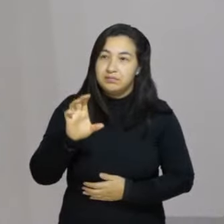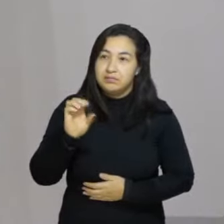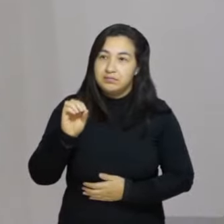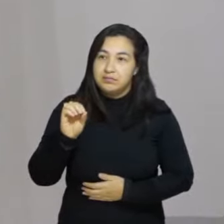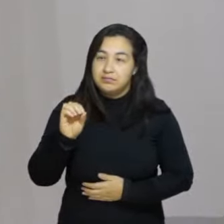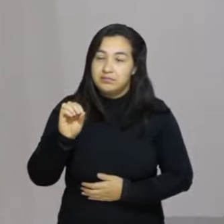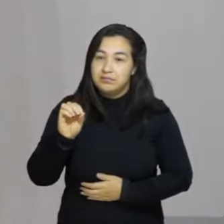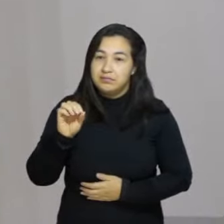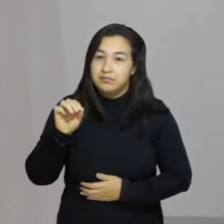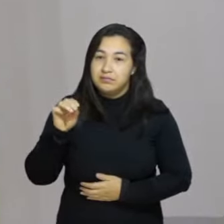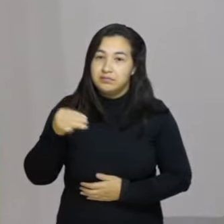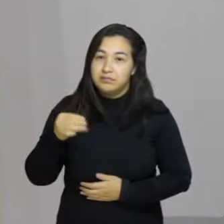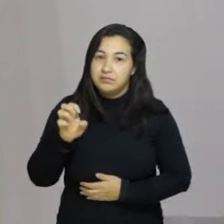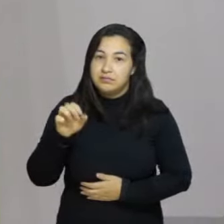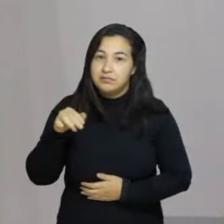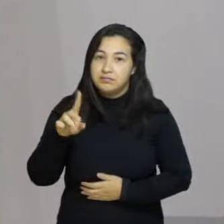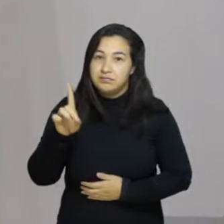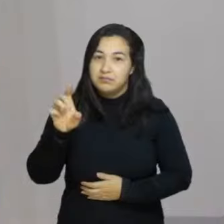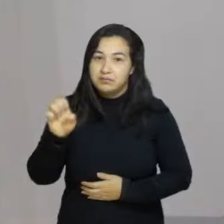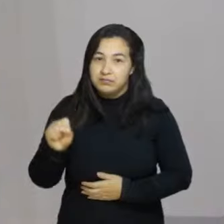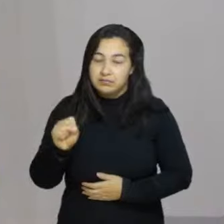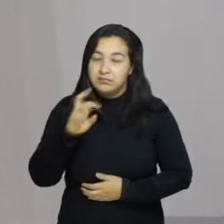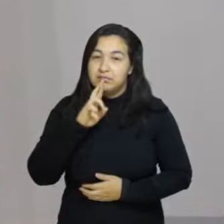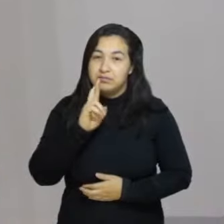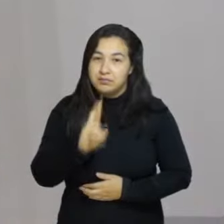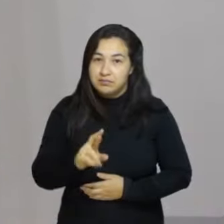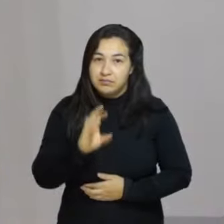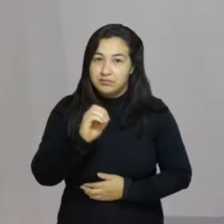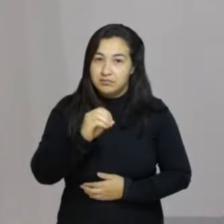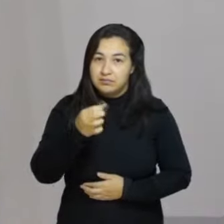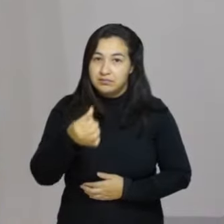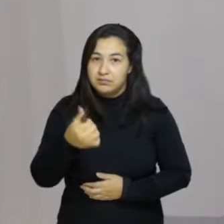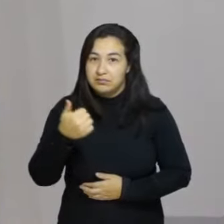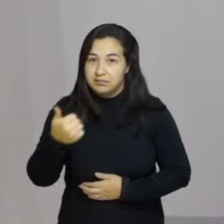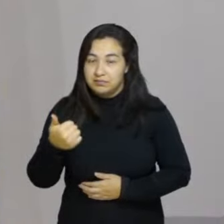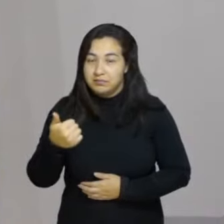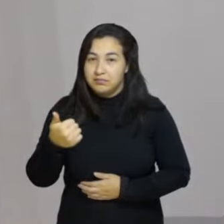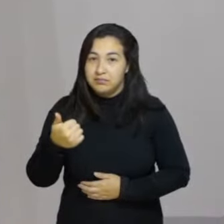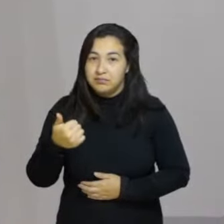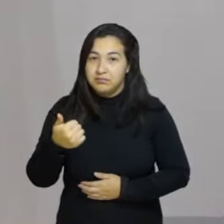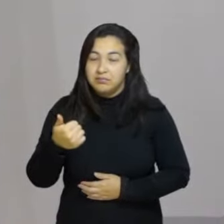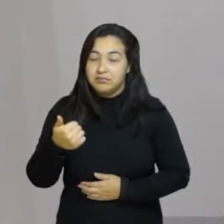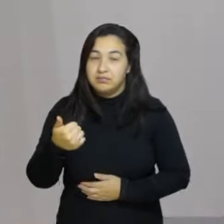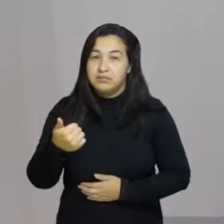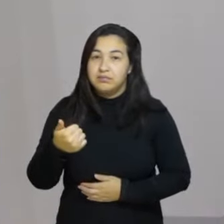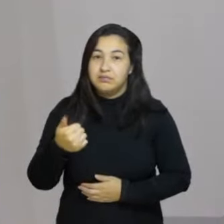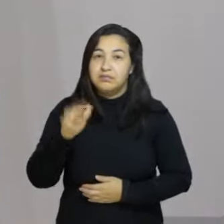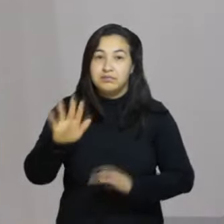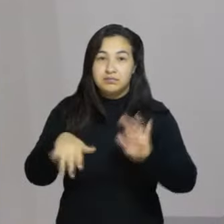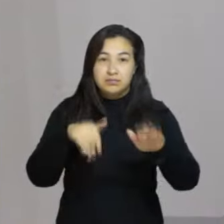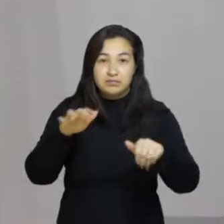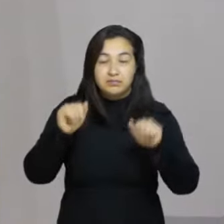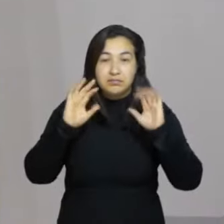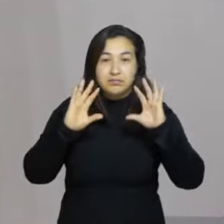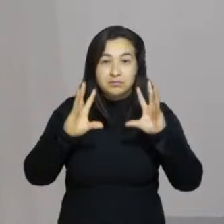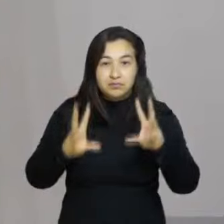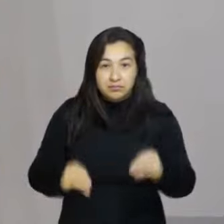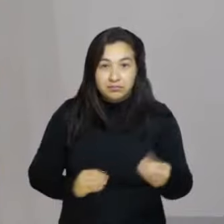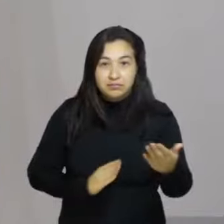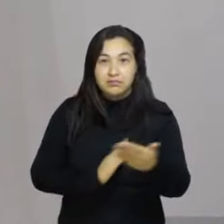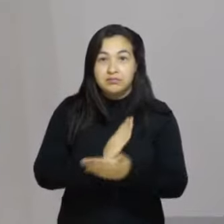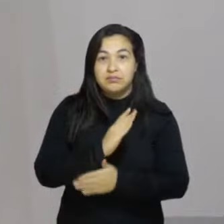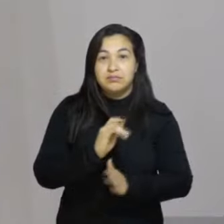da moção 061, que em síntese requer a chamada imediata de todos os candidatos aprovados em